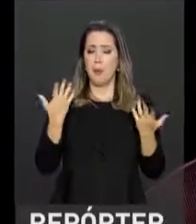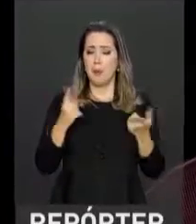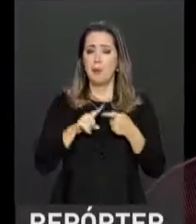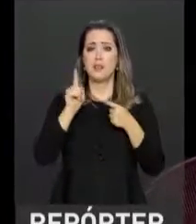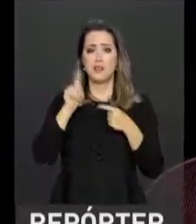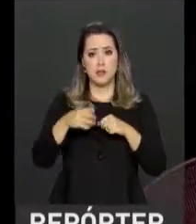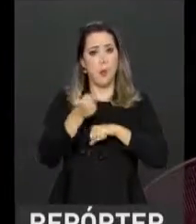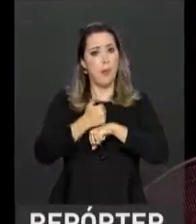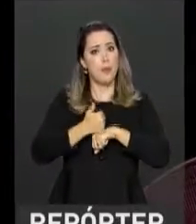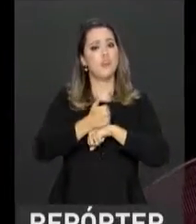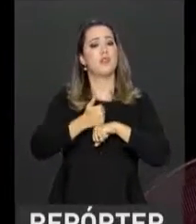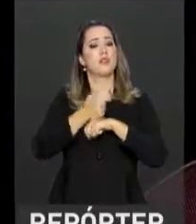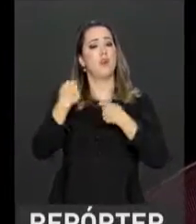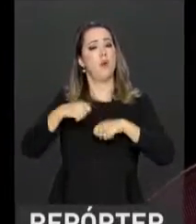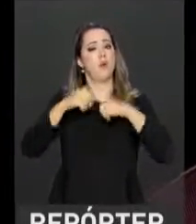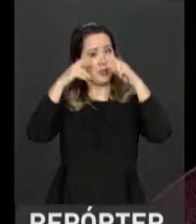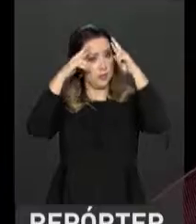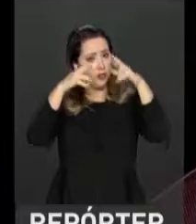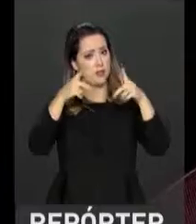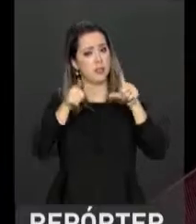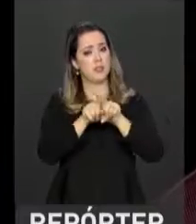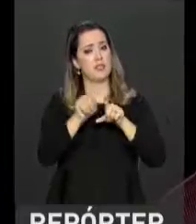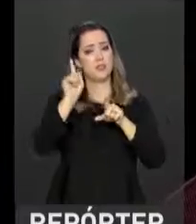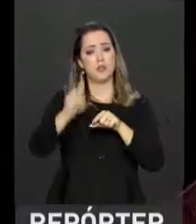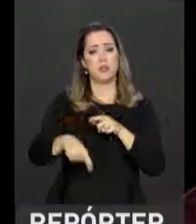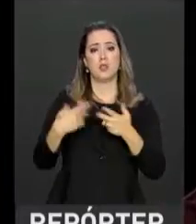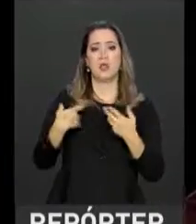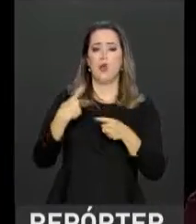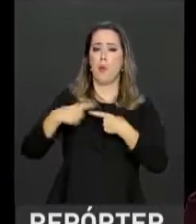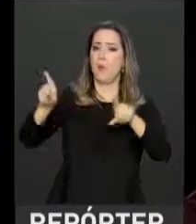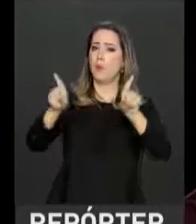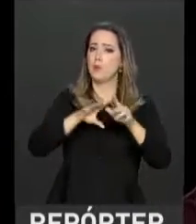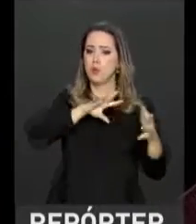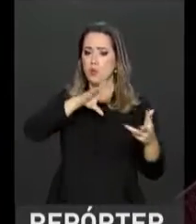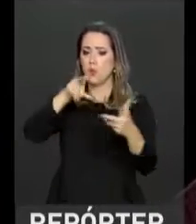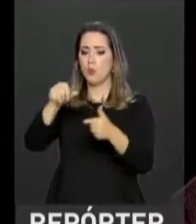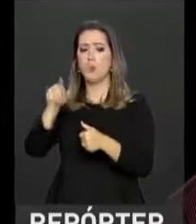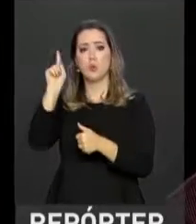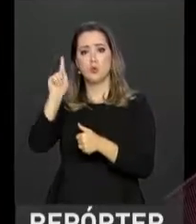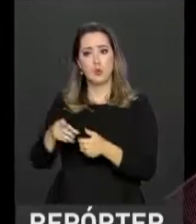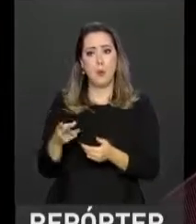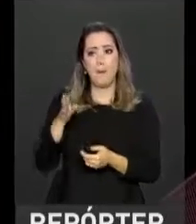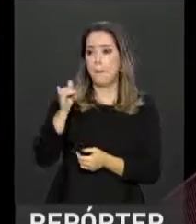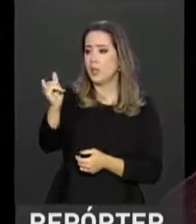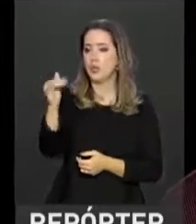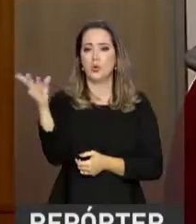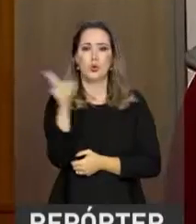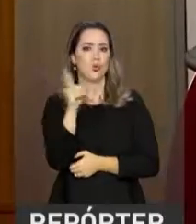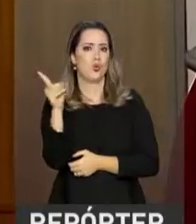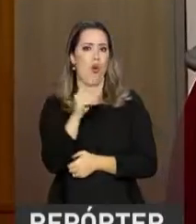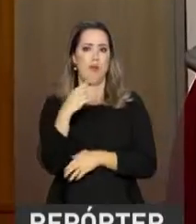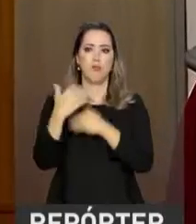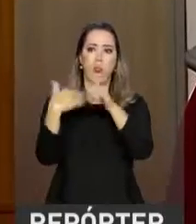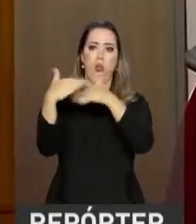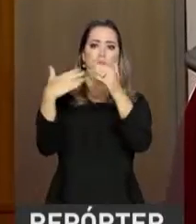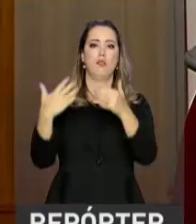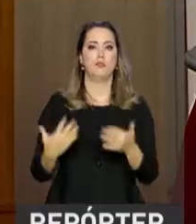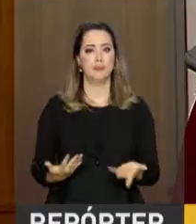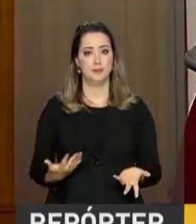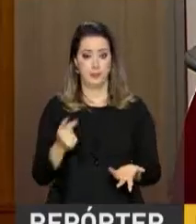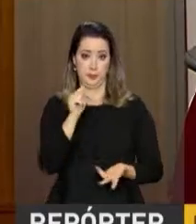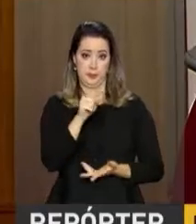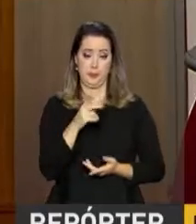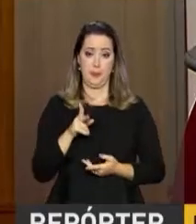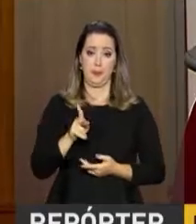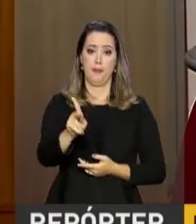profissão é uma sábia é uma é uma a música no mundo inteiro gera bilhões de dólares sempre que uma música é tocada